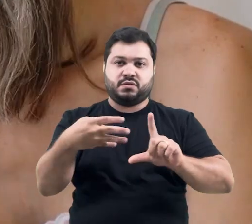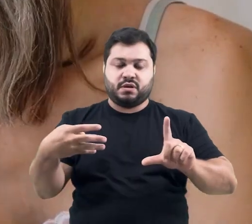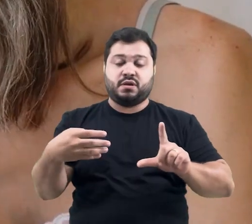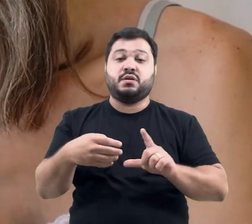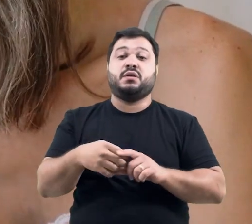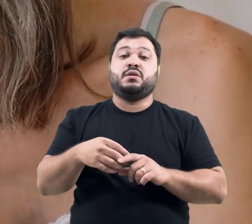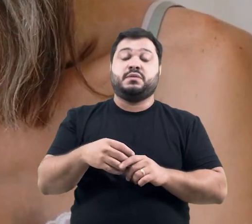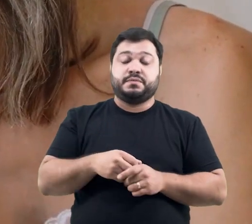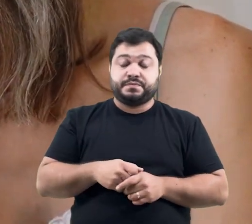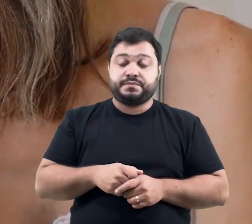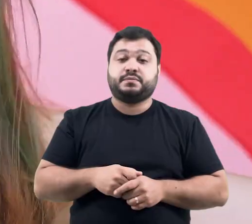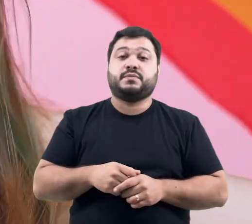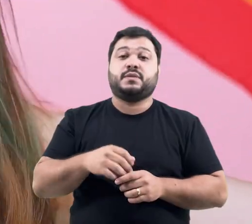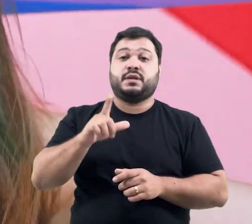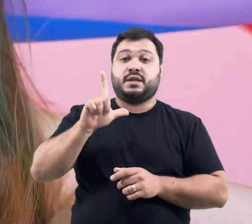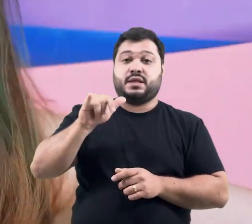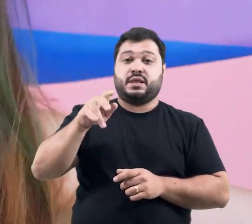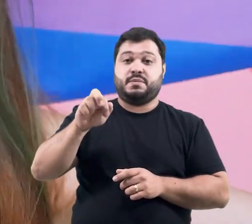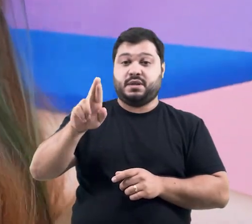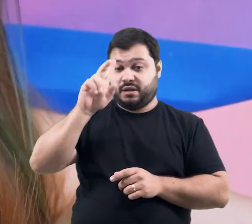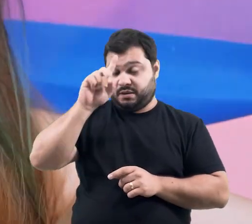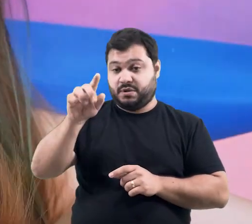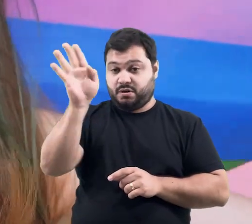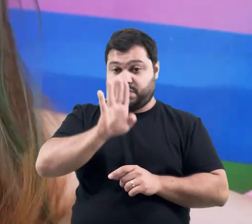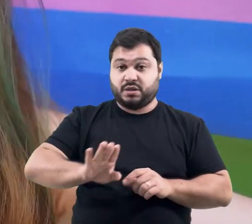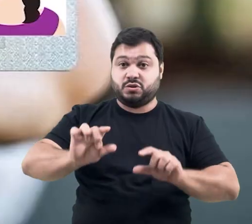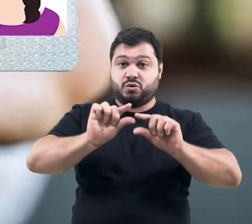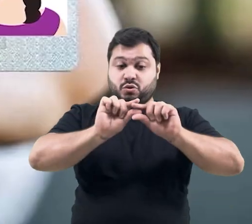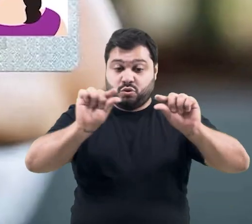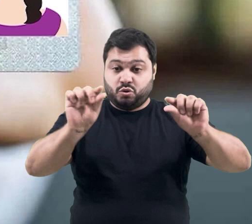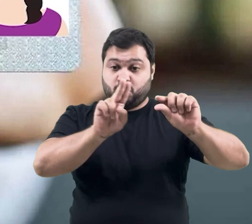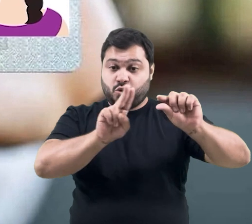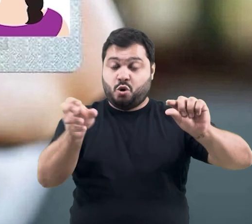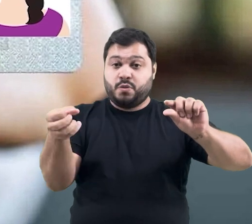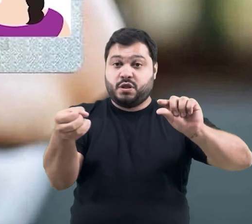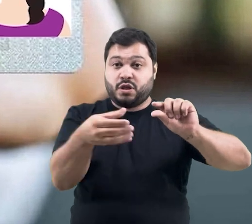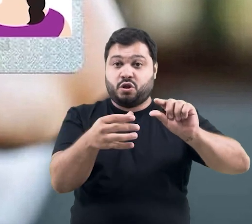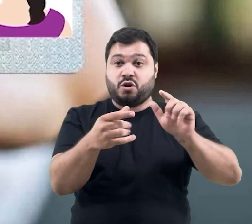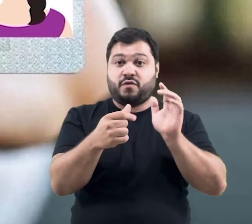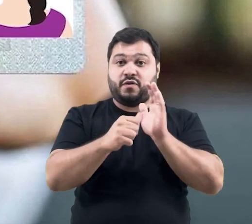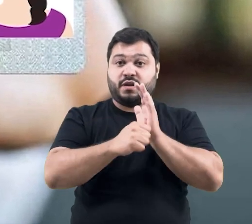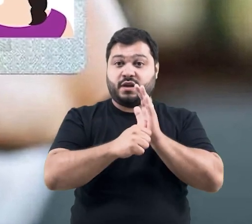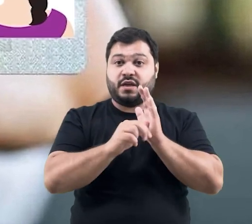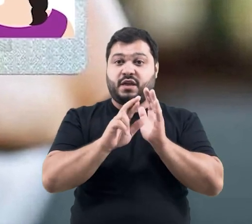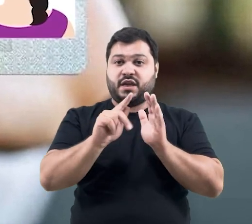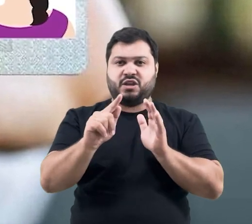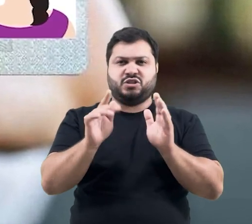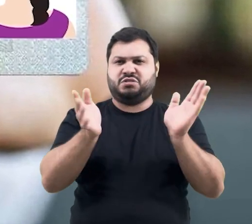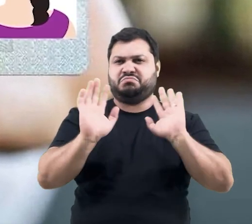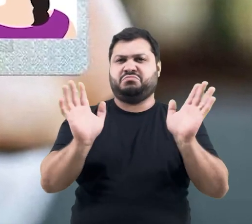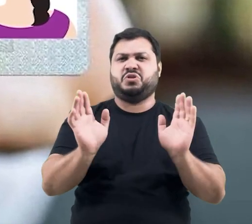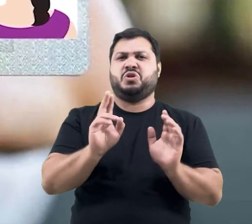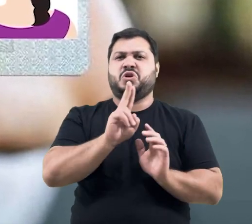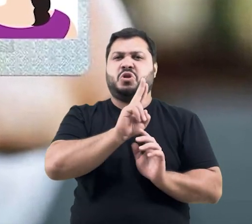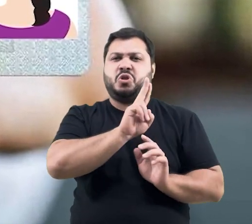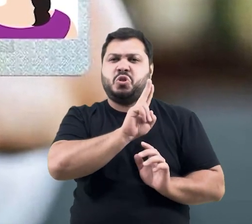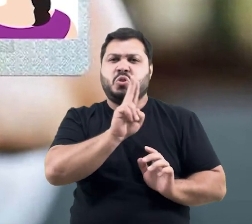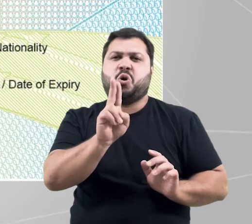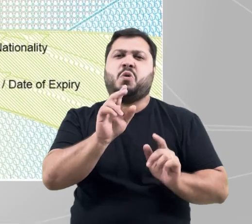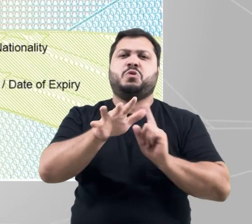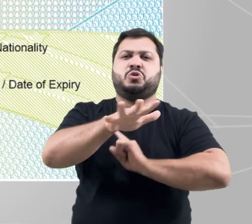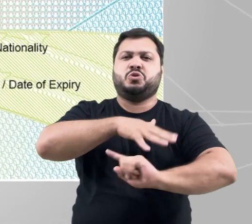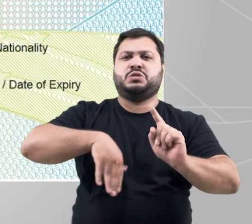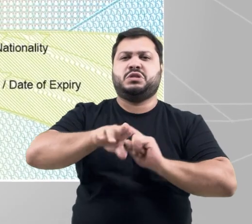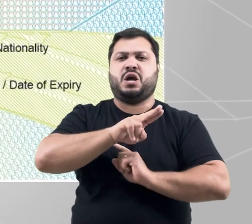homoafetivo. Liminar determina que a União unifique os campos nome da nova carteira de identidade, sem fazer distinção